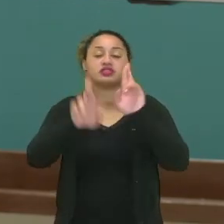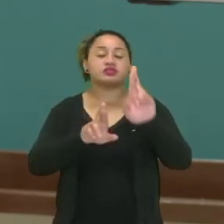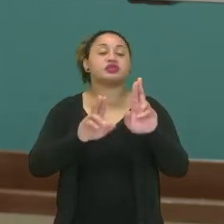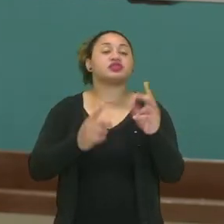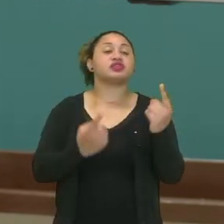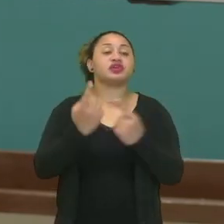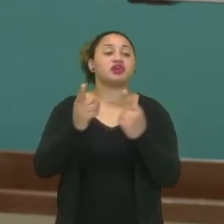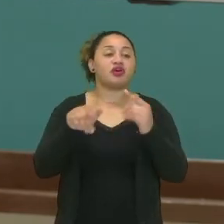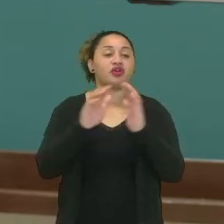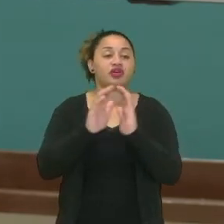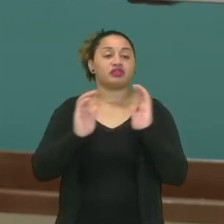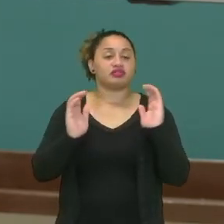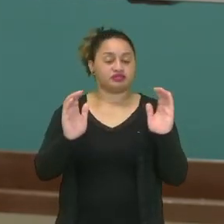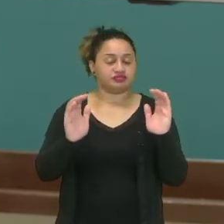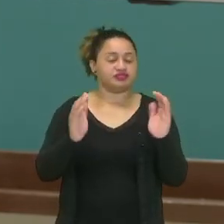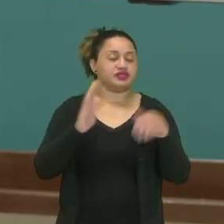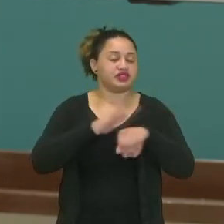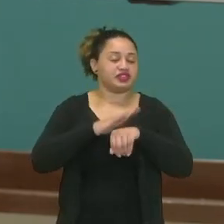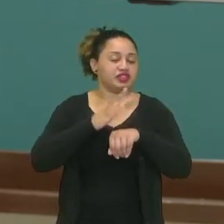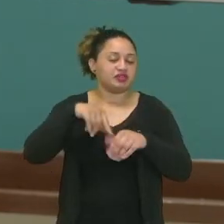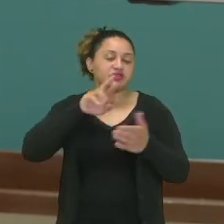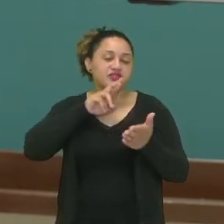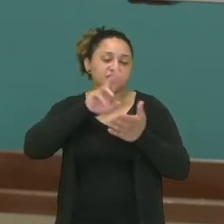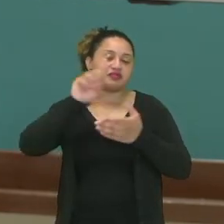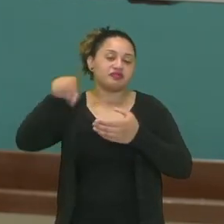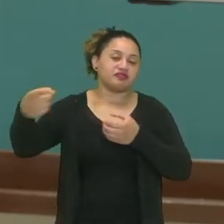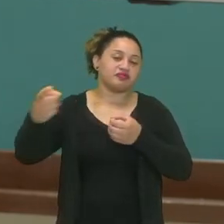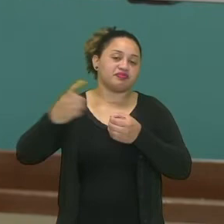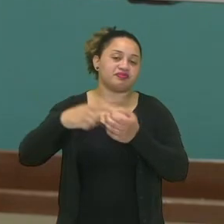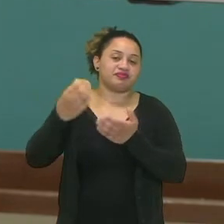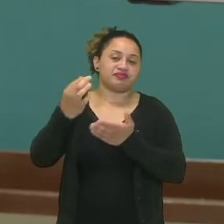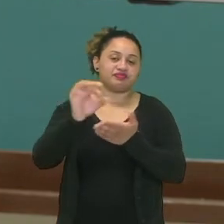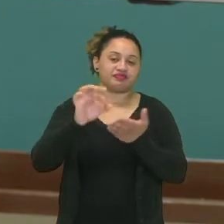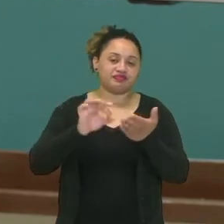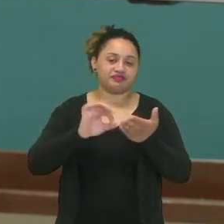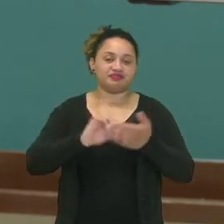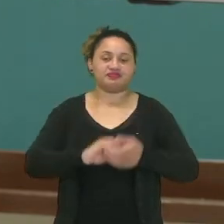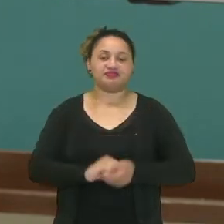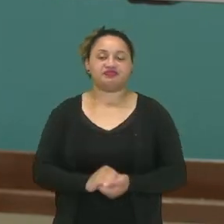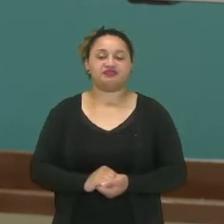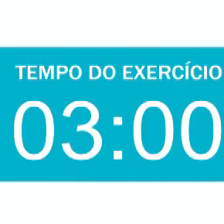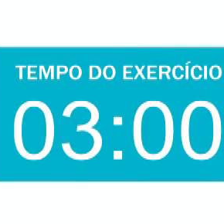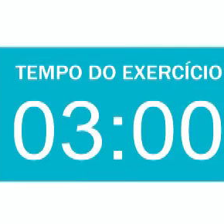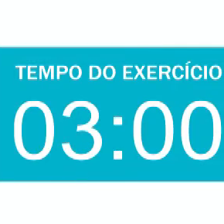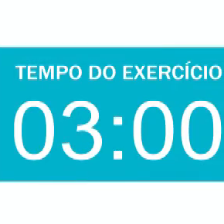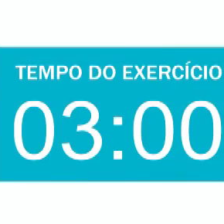ser esta função. Um tempinho para vocês resolverem e já voltamos conferir.